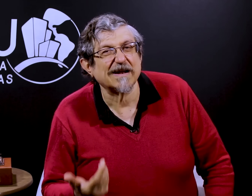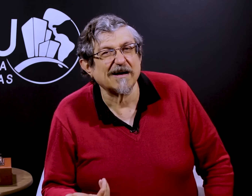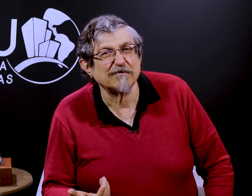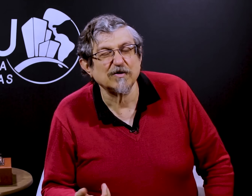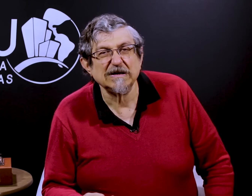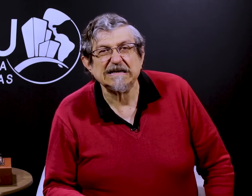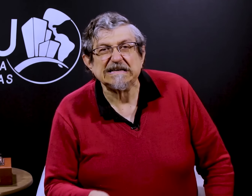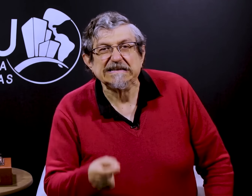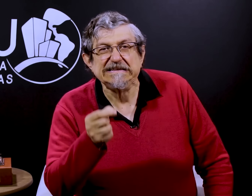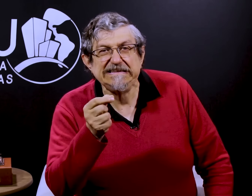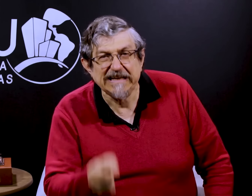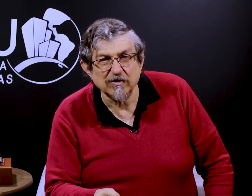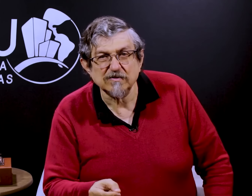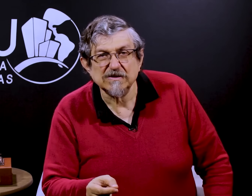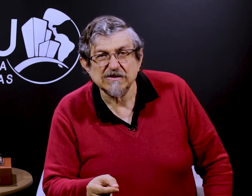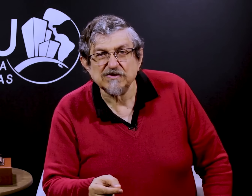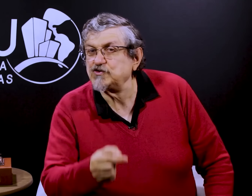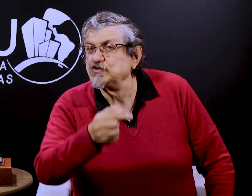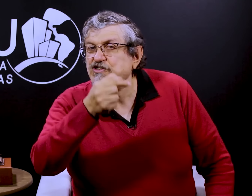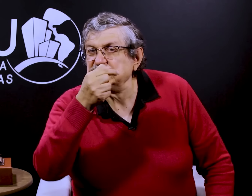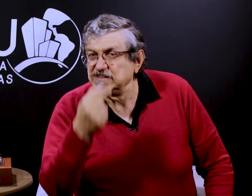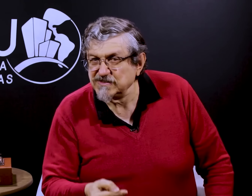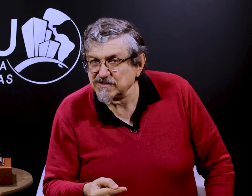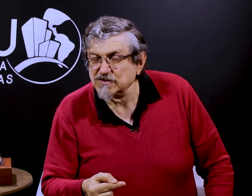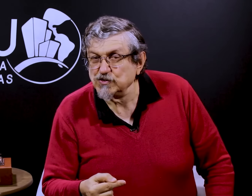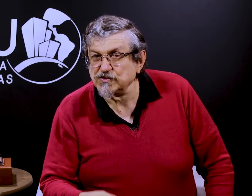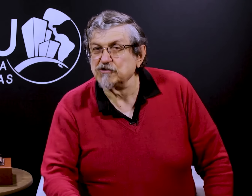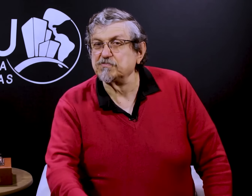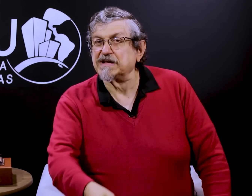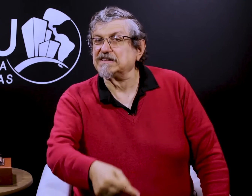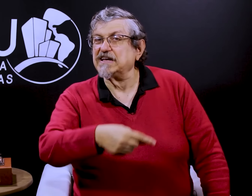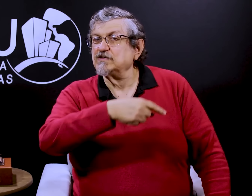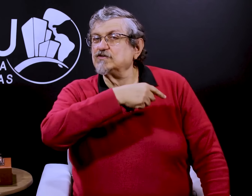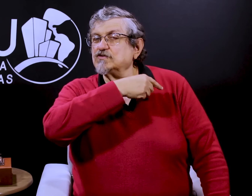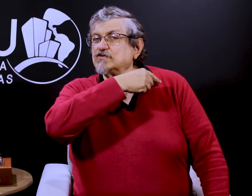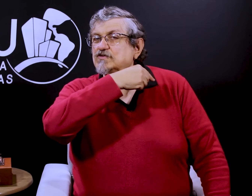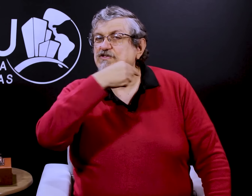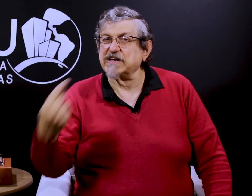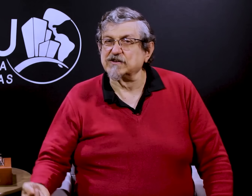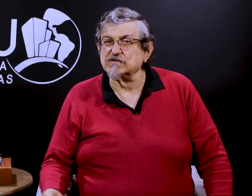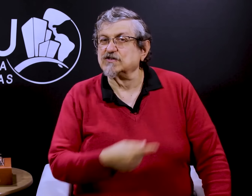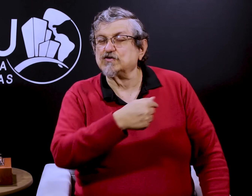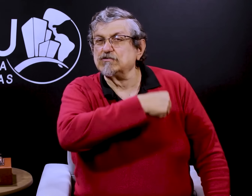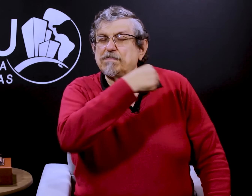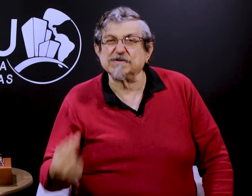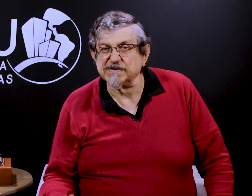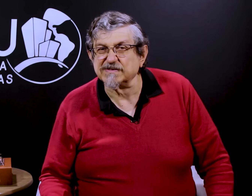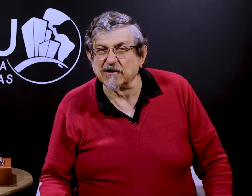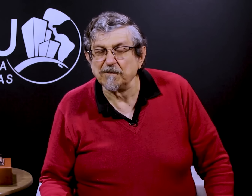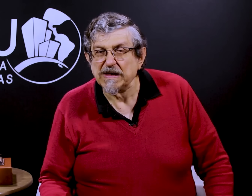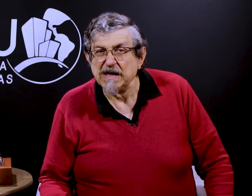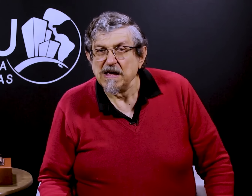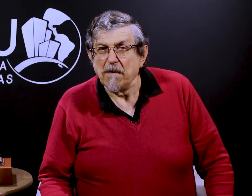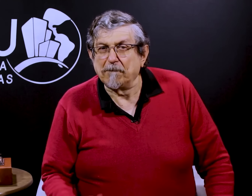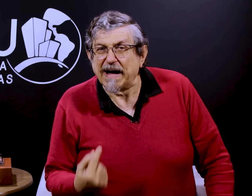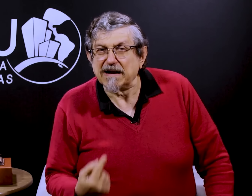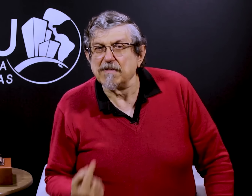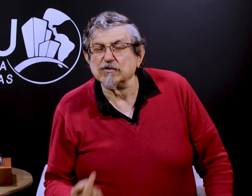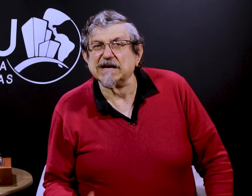vulnerável não se utilize do seu pretenso sucesso da sua posição